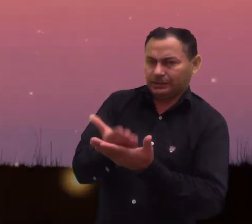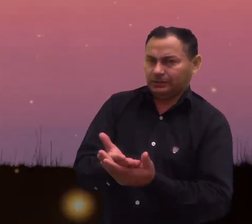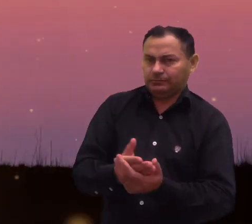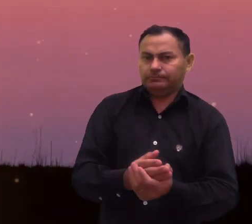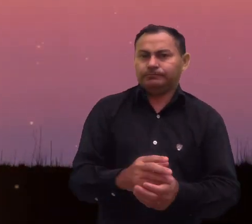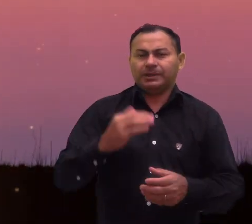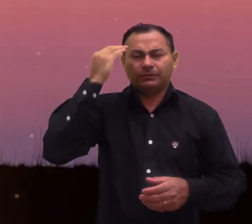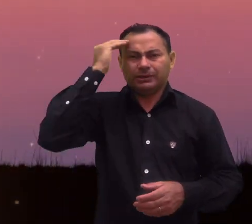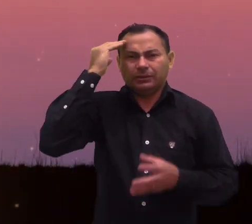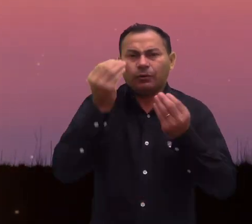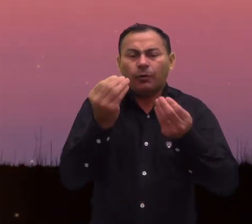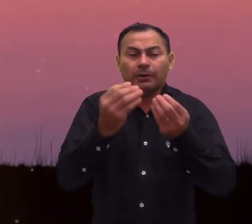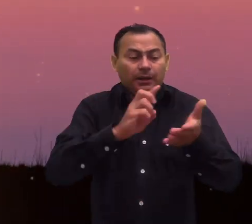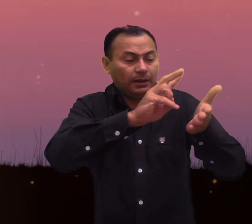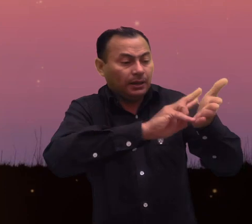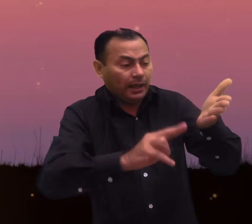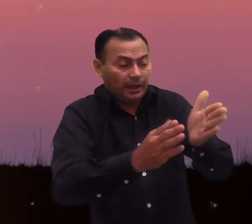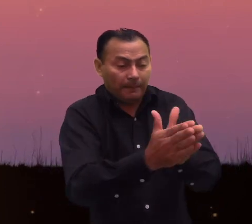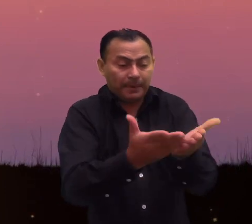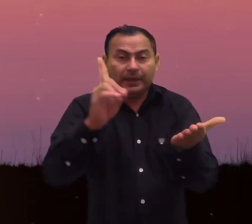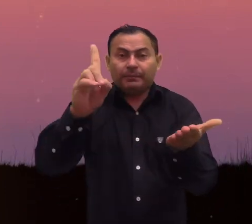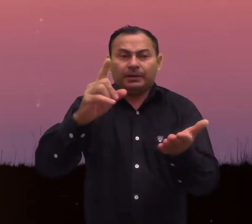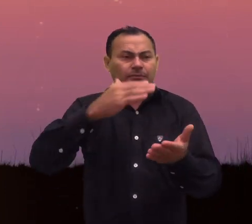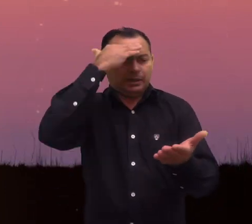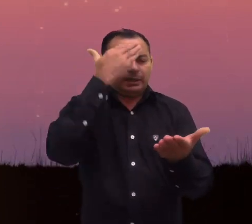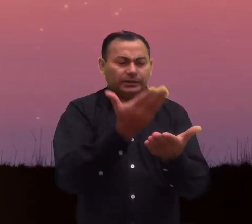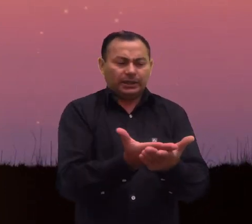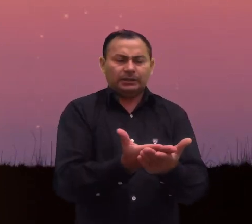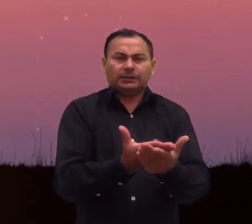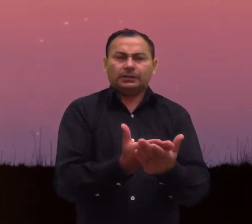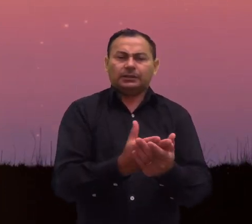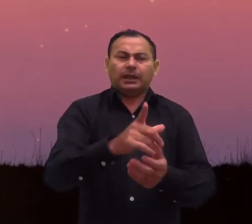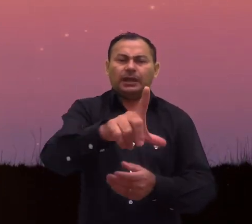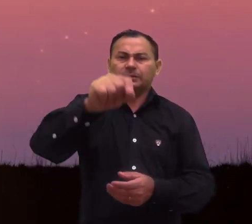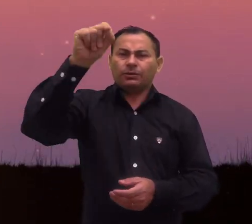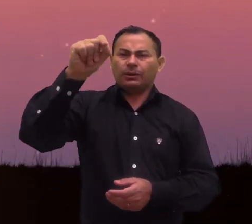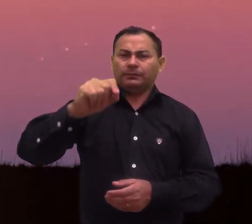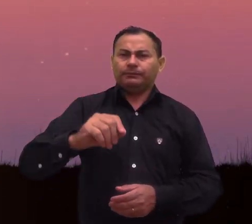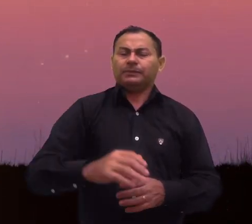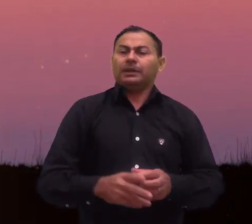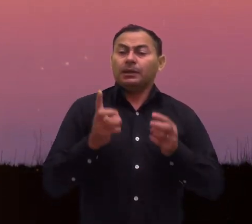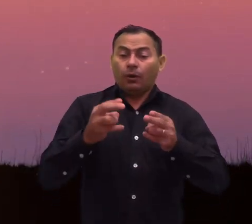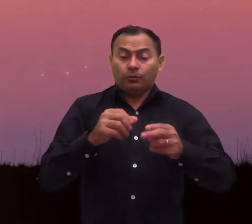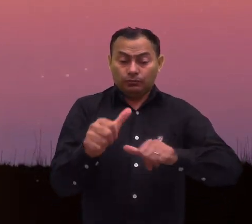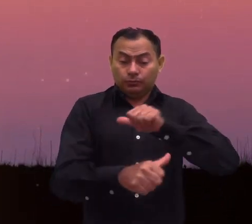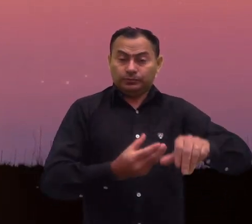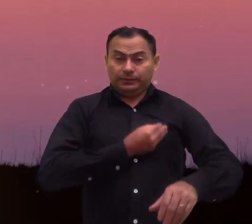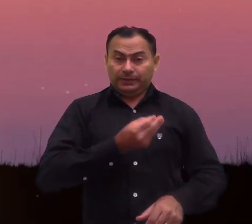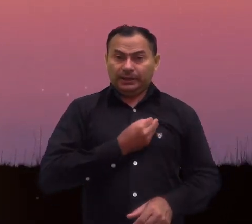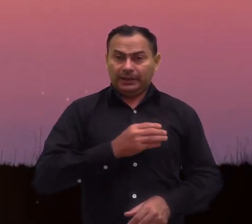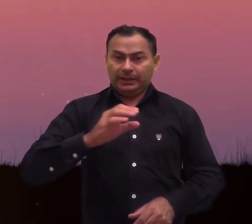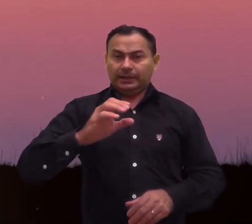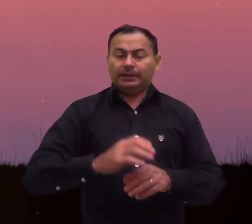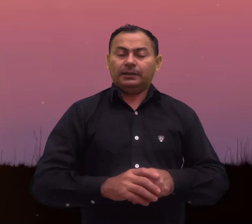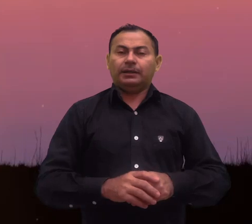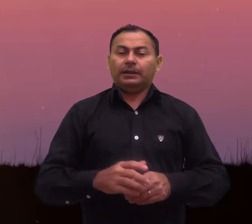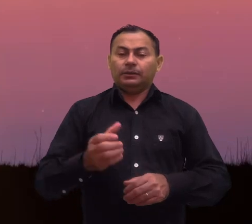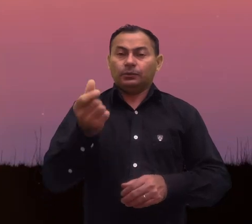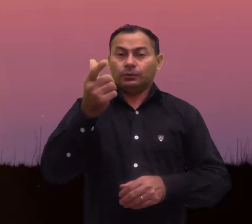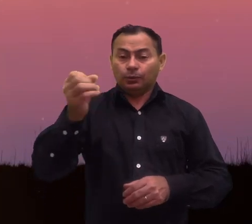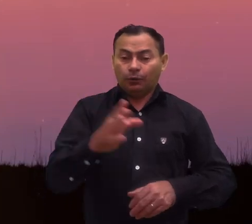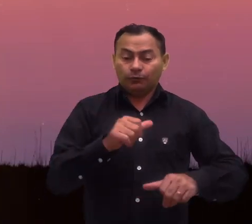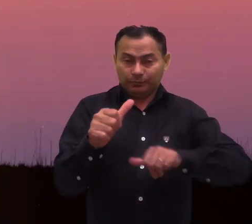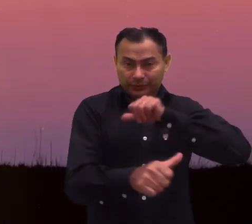de incrédulos. Não entendo como alguém pode ler a Bíblia e ainda assim não acreditar na eleição. Assim como o novo nascimento, a eleição é